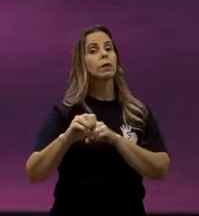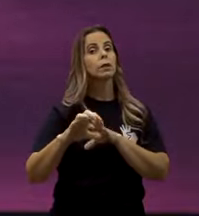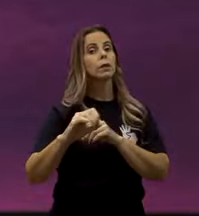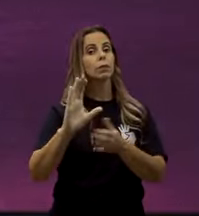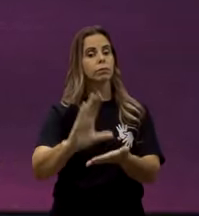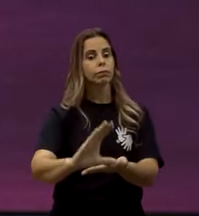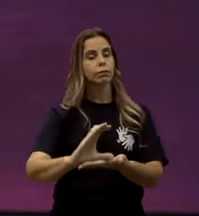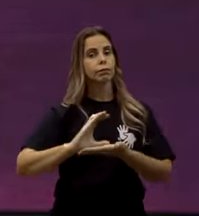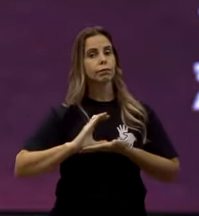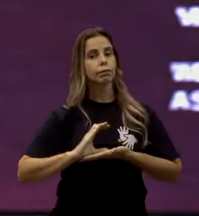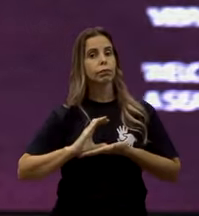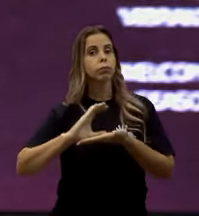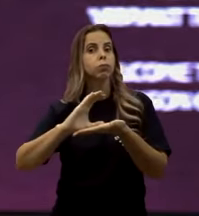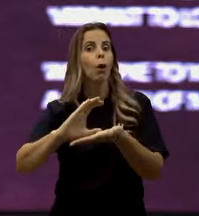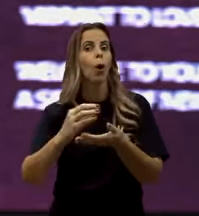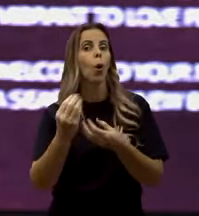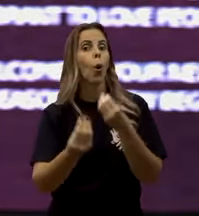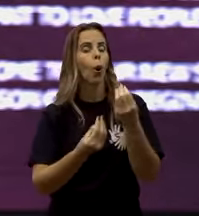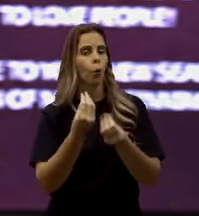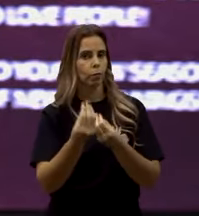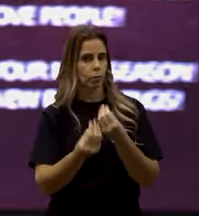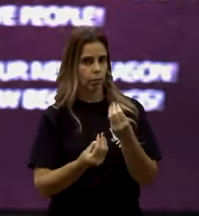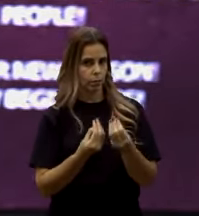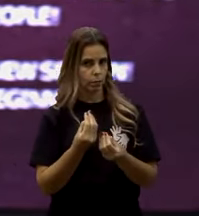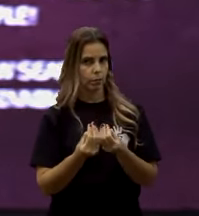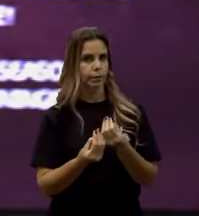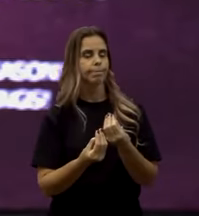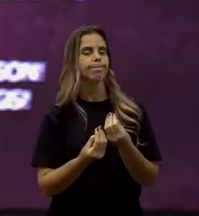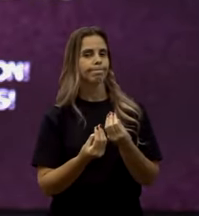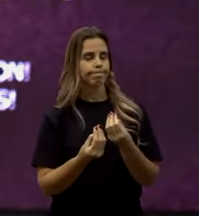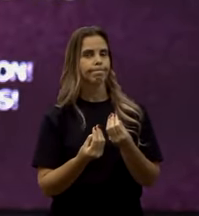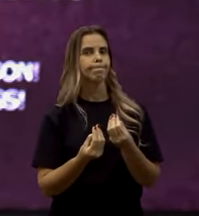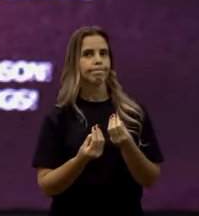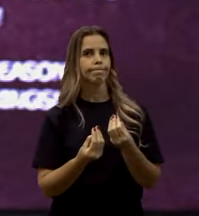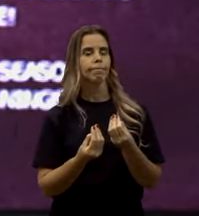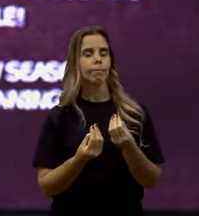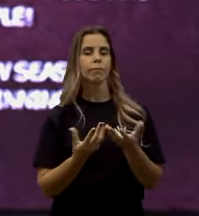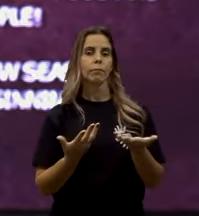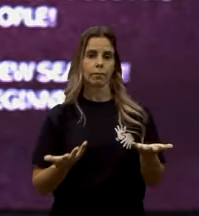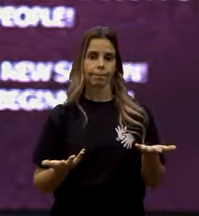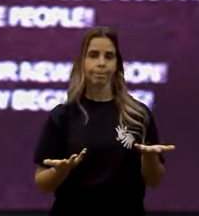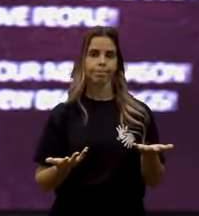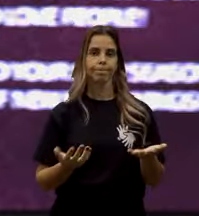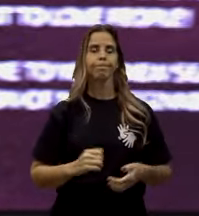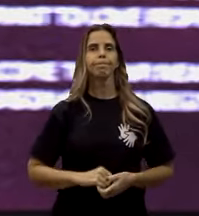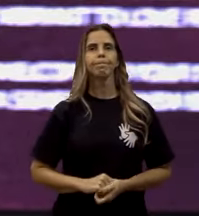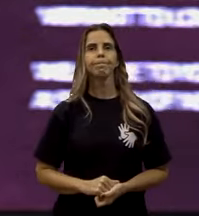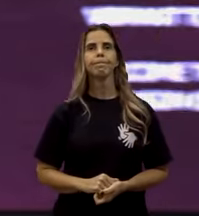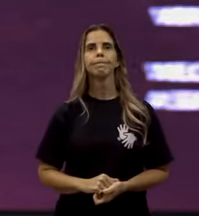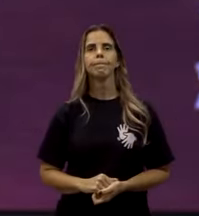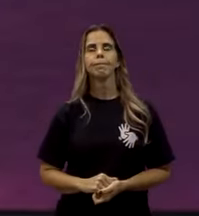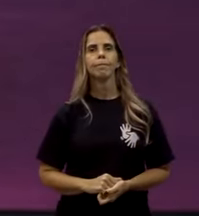retorno que tem esse aqui vai te dar 0.5 esse aqui 0.8 se for Bitcoin foge aleluia